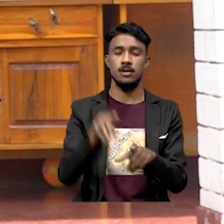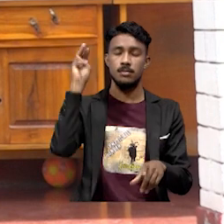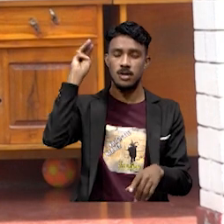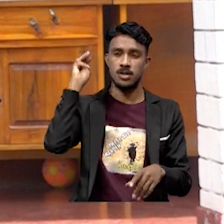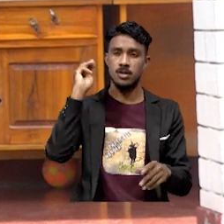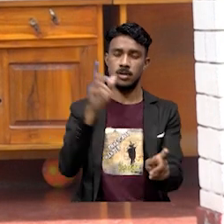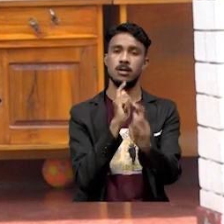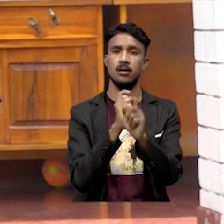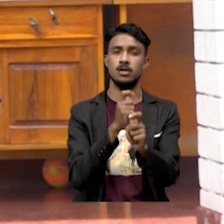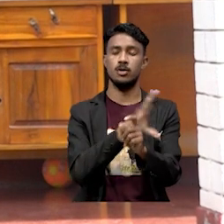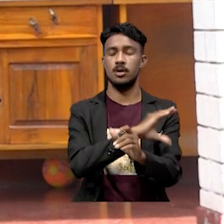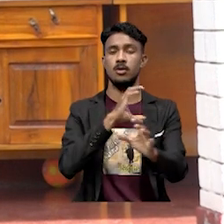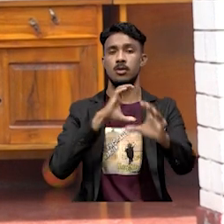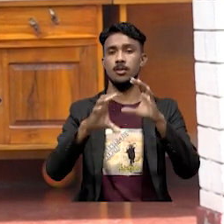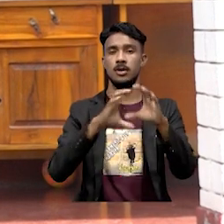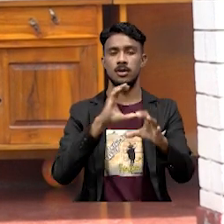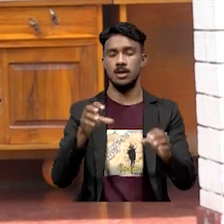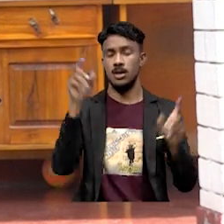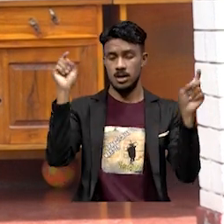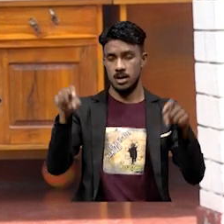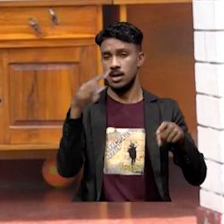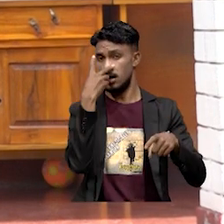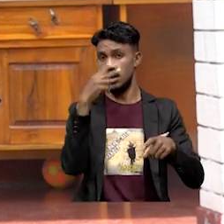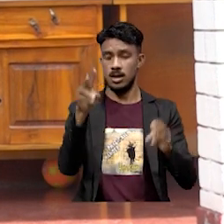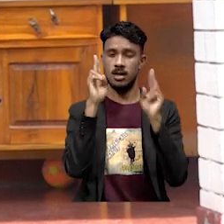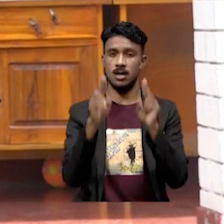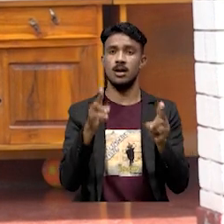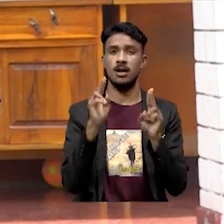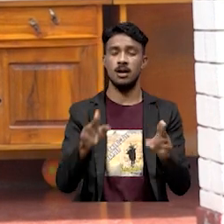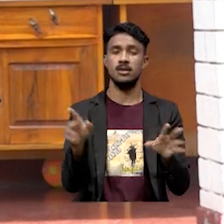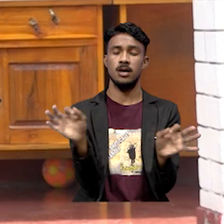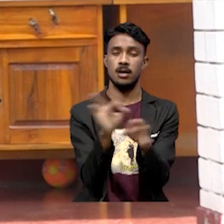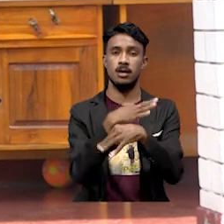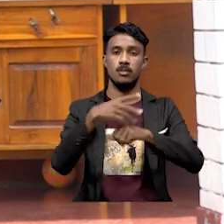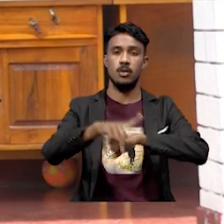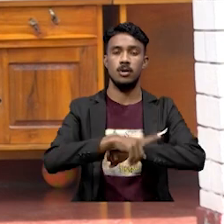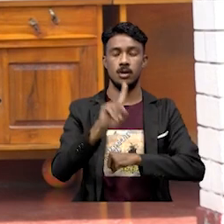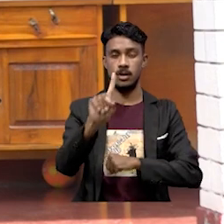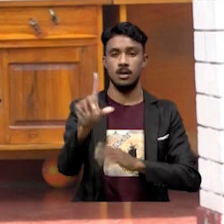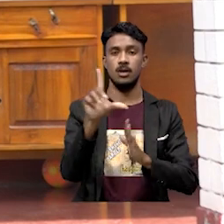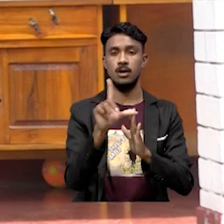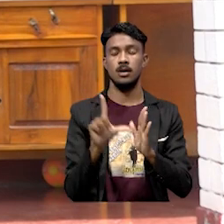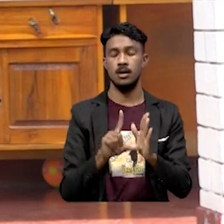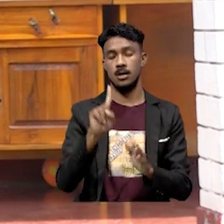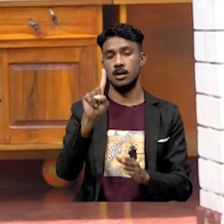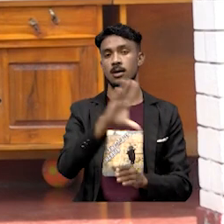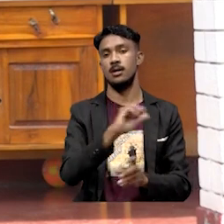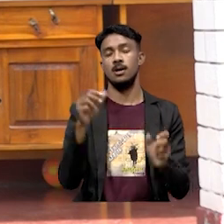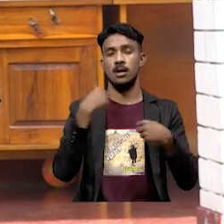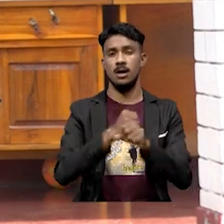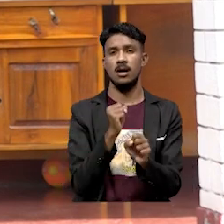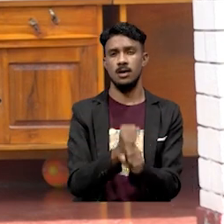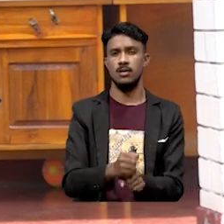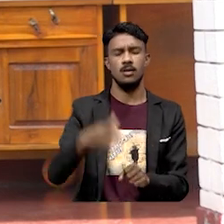komunikasau mos lolosne think hare azelera politik dane ne tamba lei dane ne dekretu lei dane ne indesau